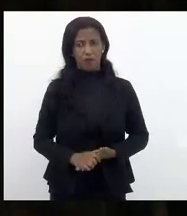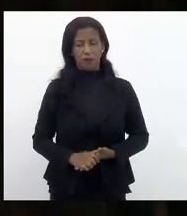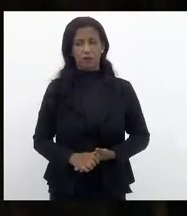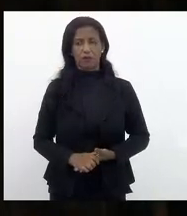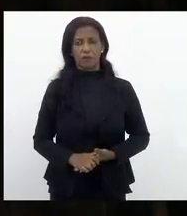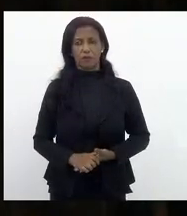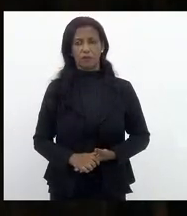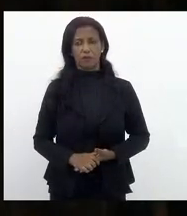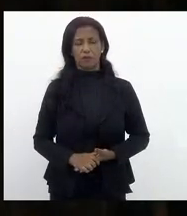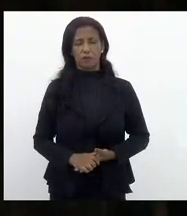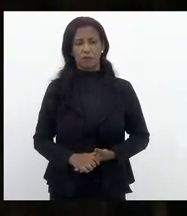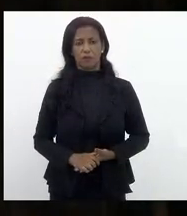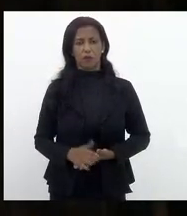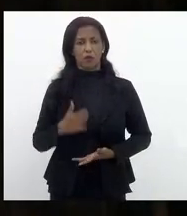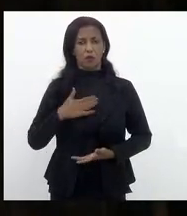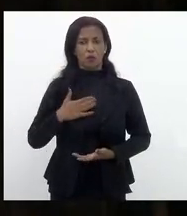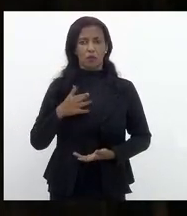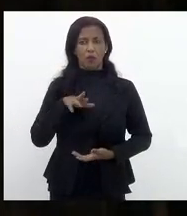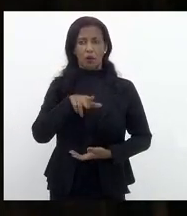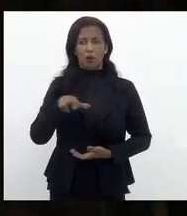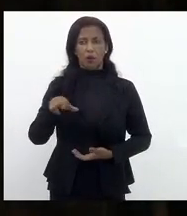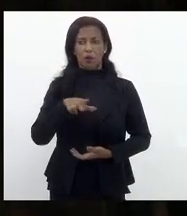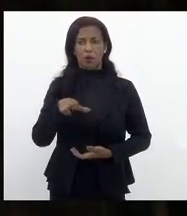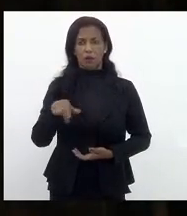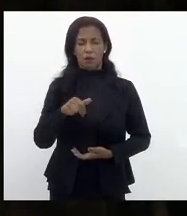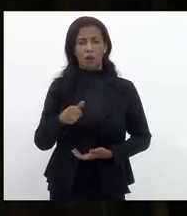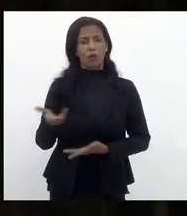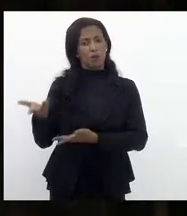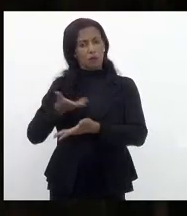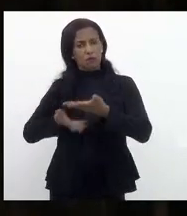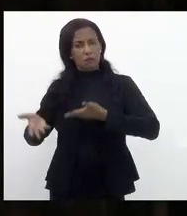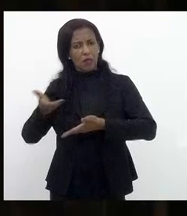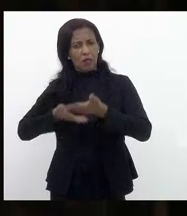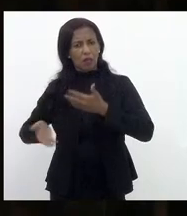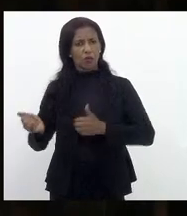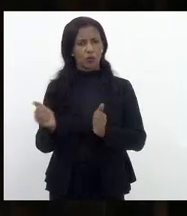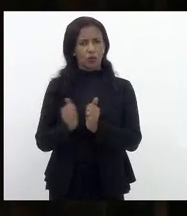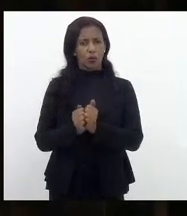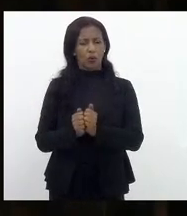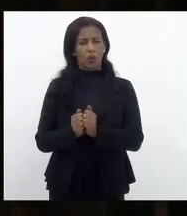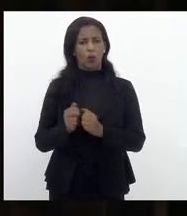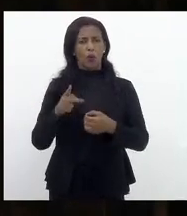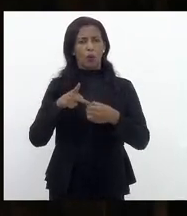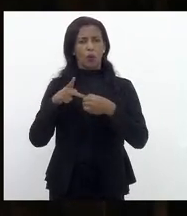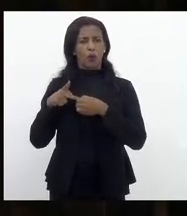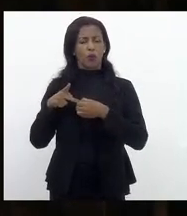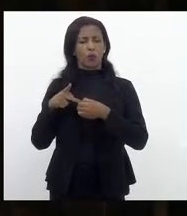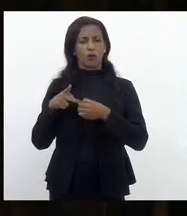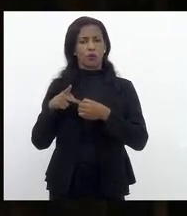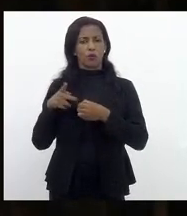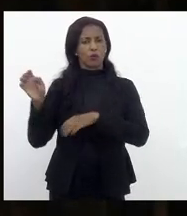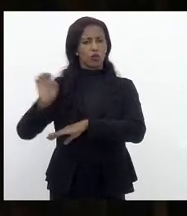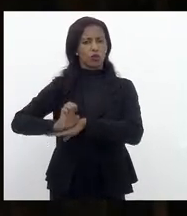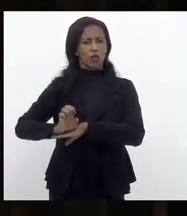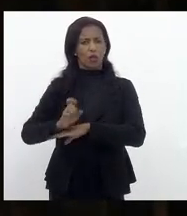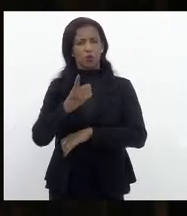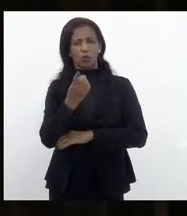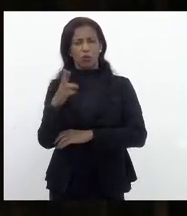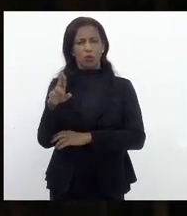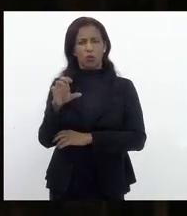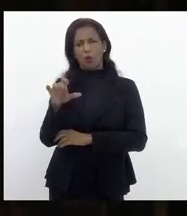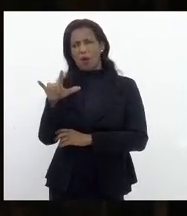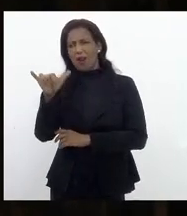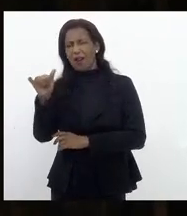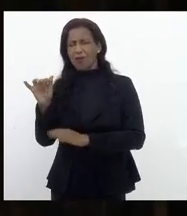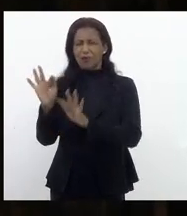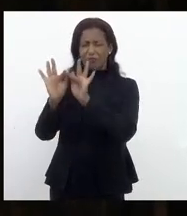palavras do meu irmão vou dizer assim que é o cara que interage comigo procurador de estado Doutor Cláudio foi muito